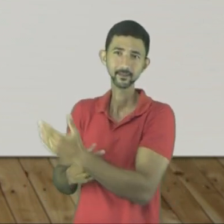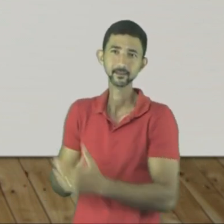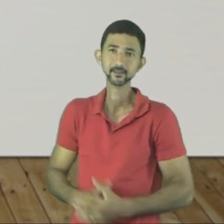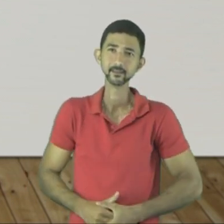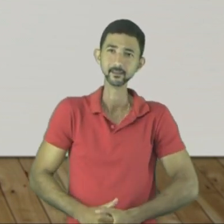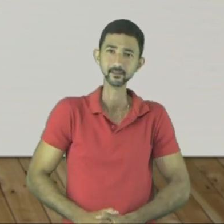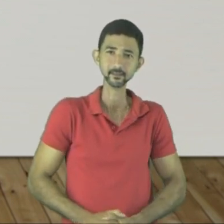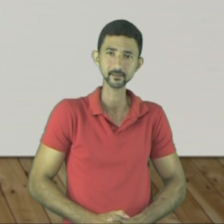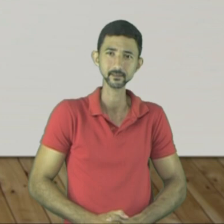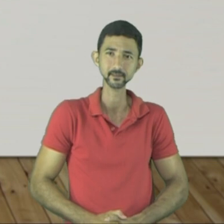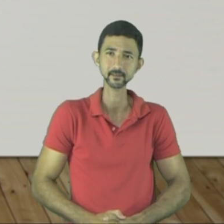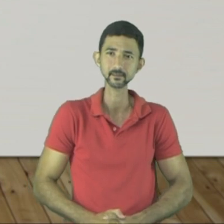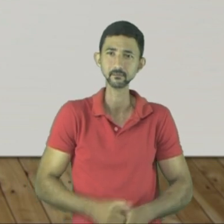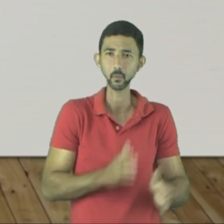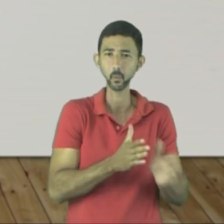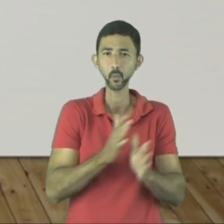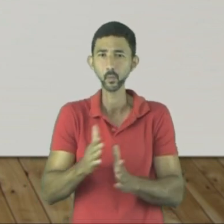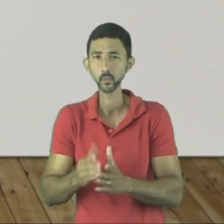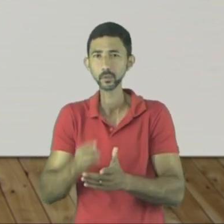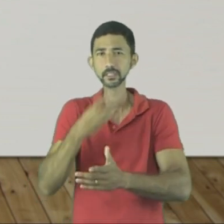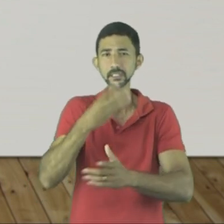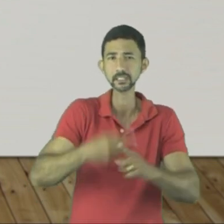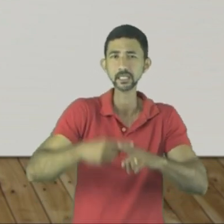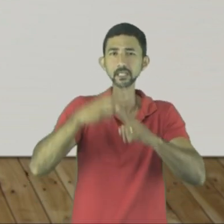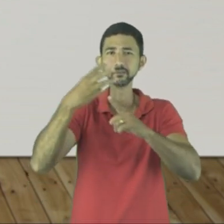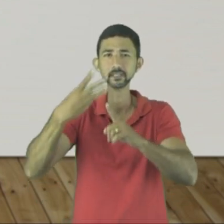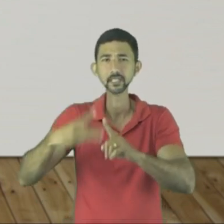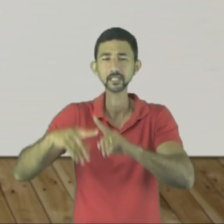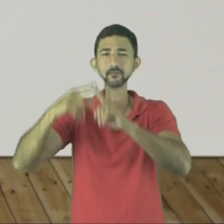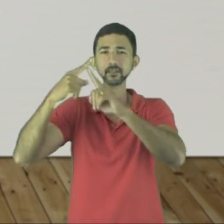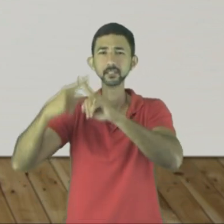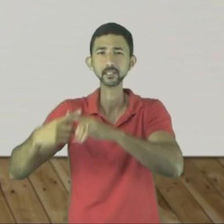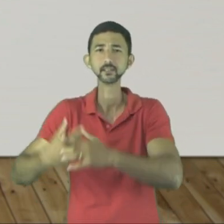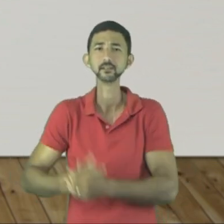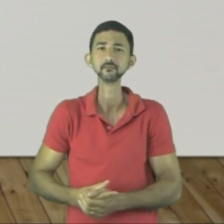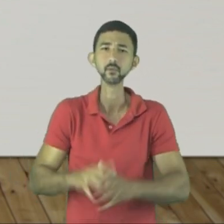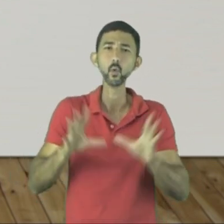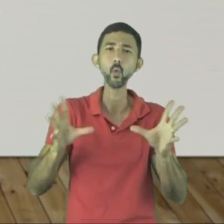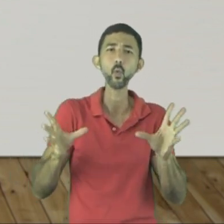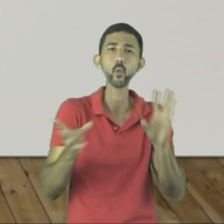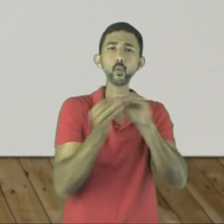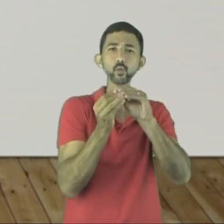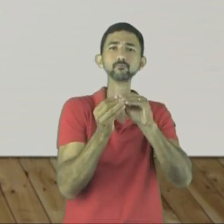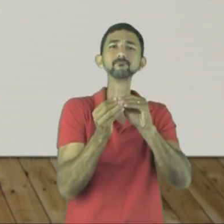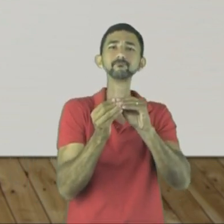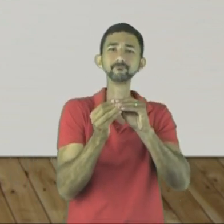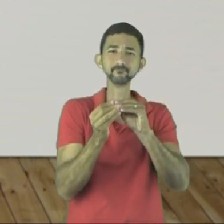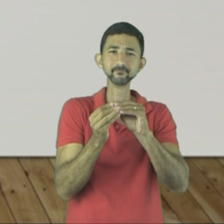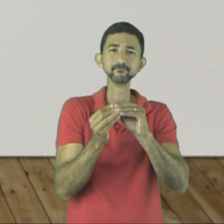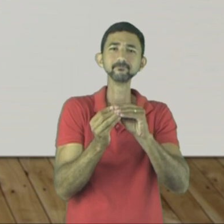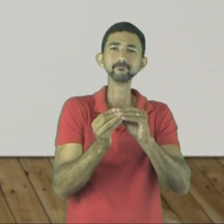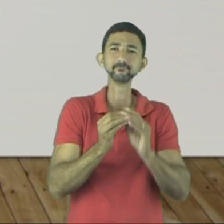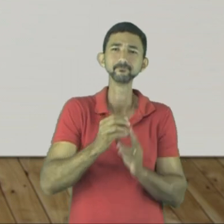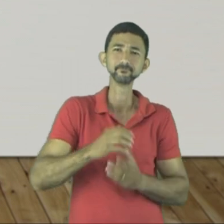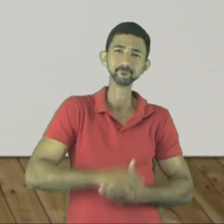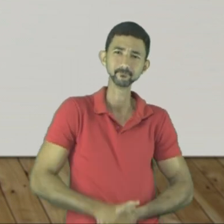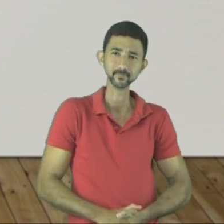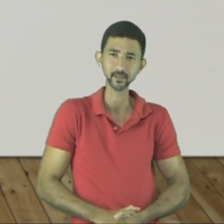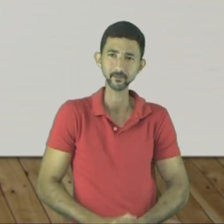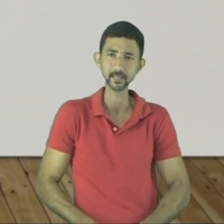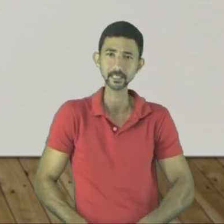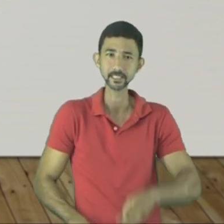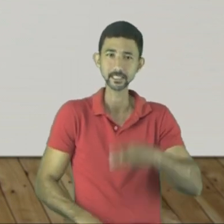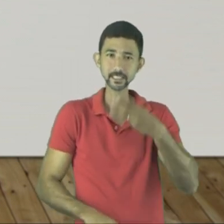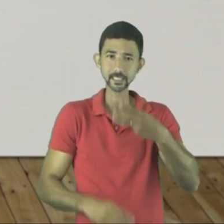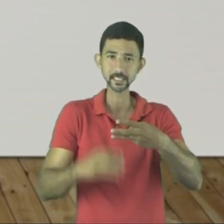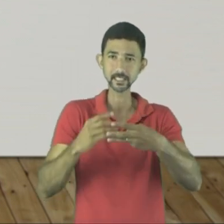para eu não ter muito trabalho de escrever 3 vezes 3 vezes 3 vezes 3, o que eu faço? Jogo em forma de